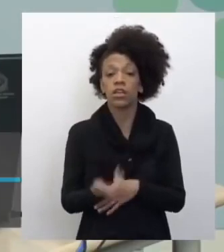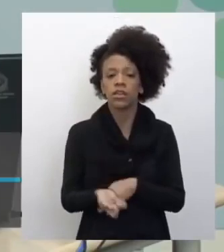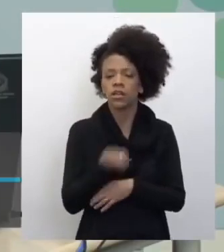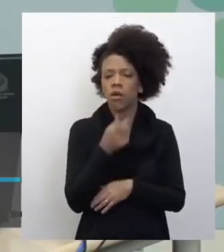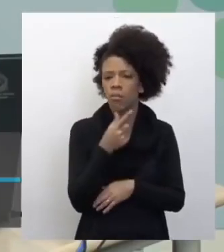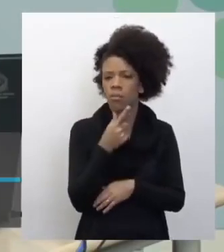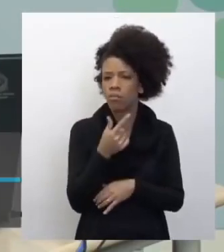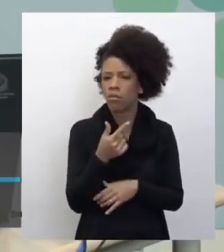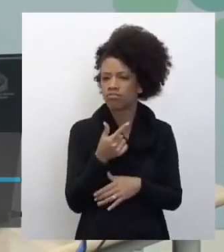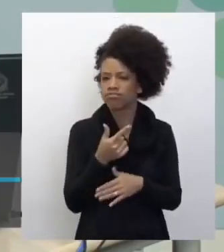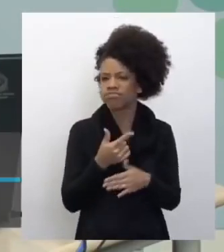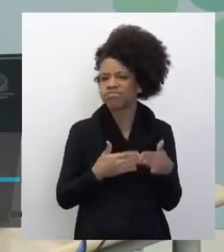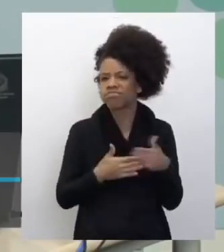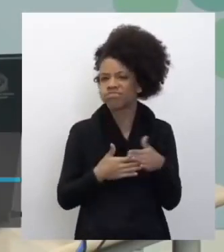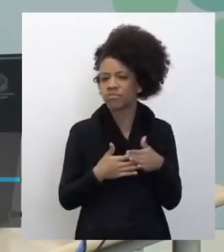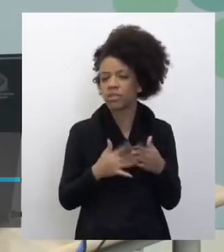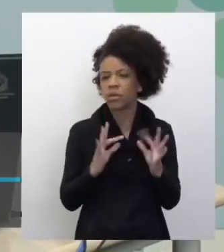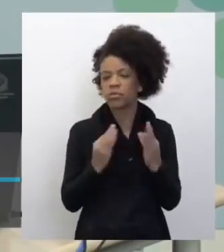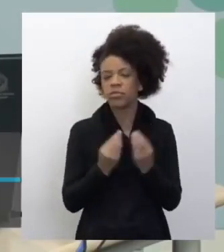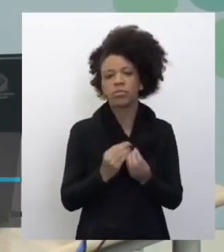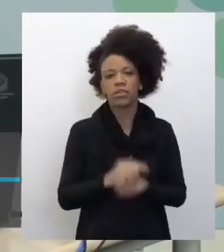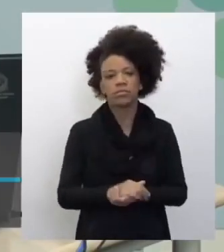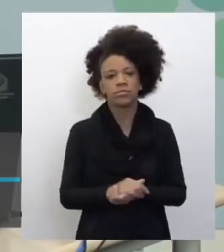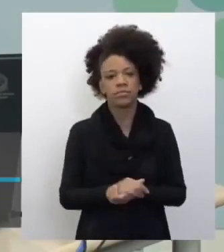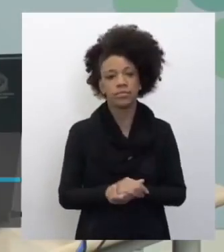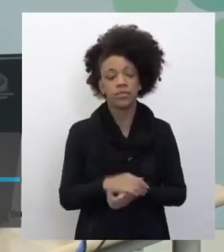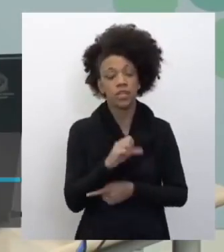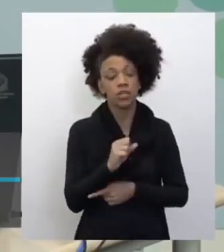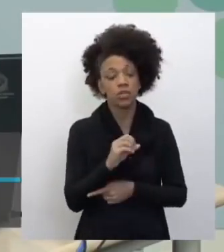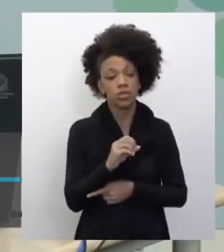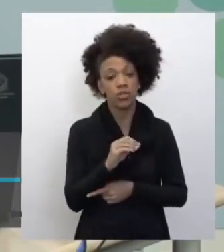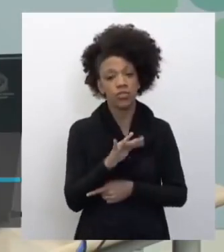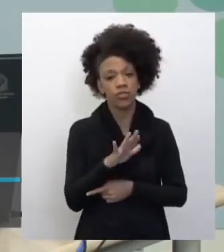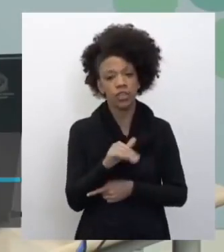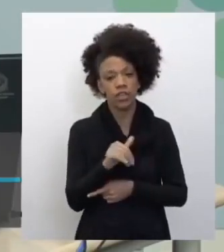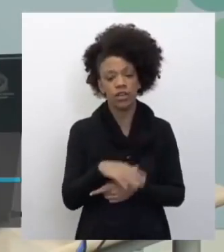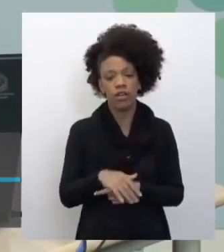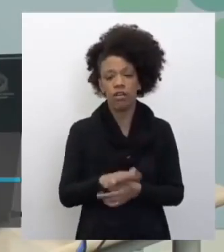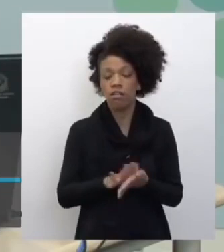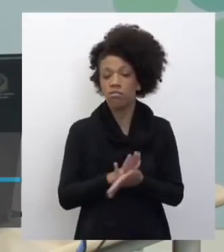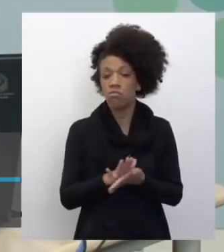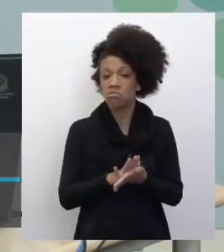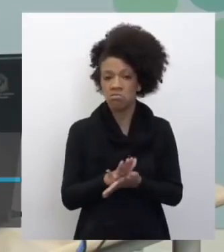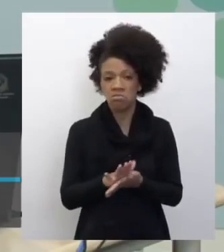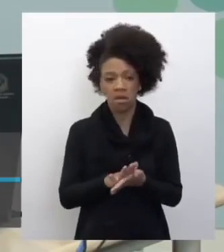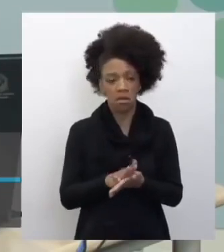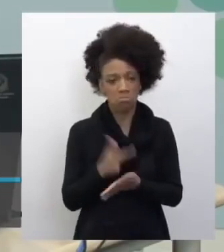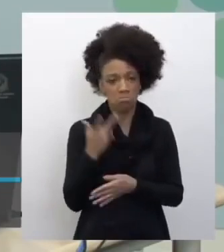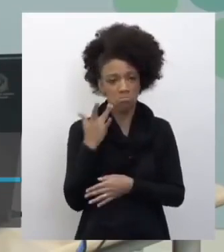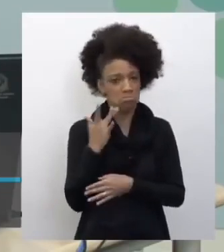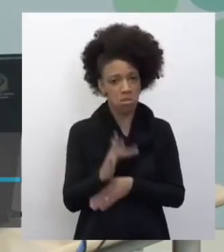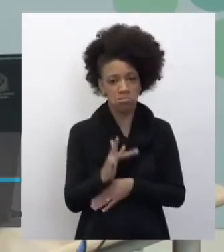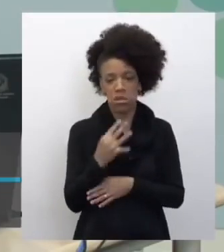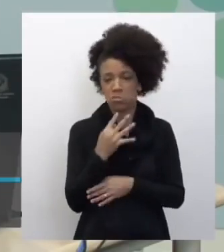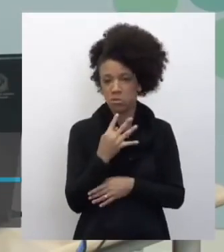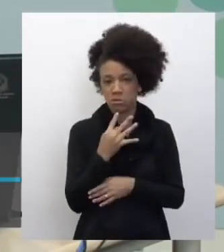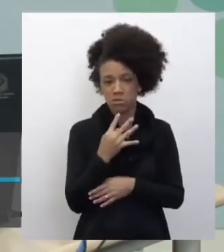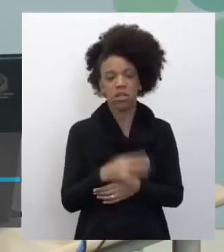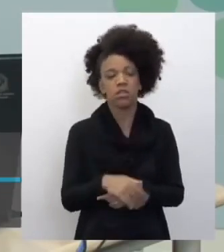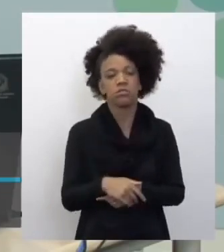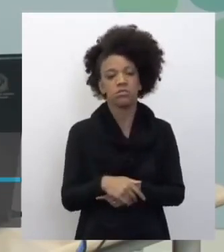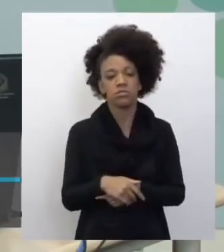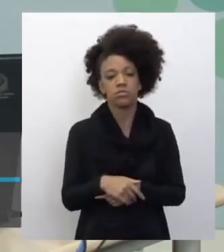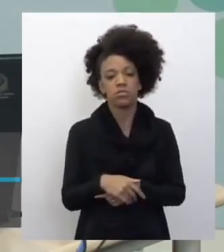a família. A Sofia, eu nunca vi esse conto de fadas. O